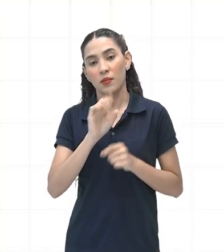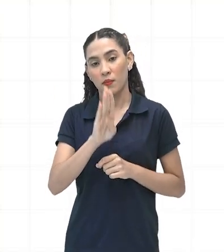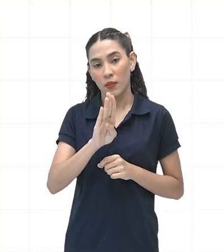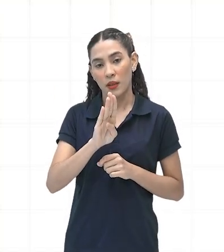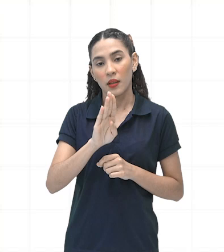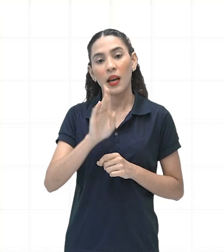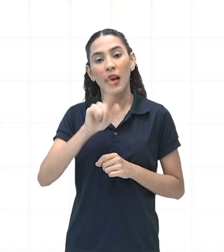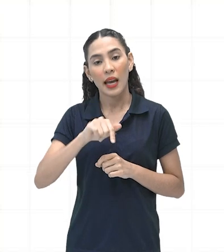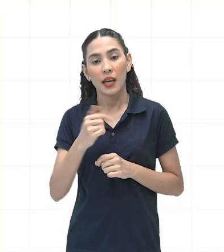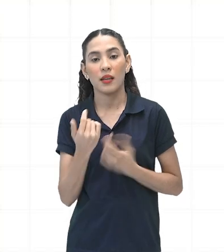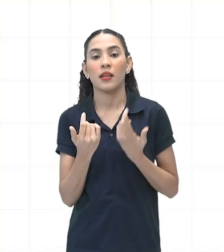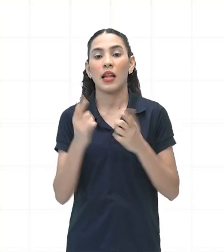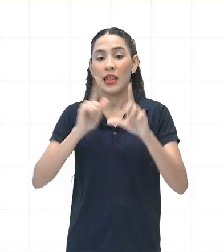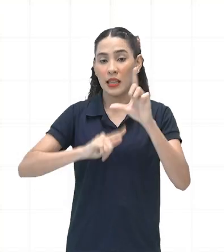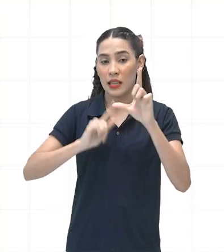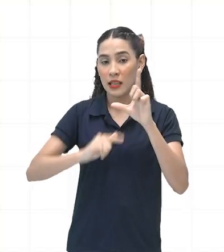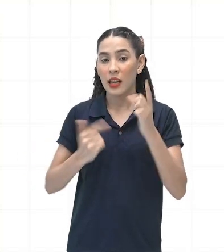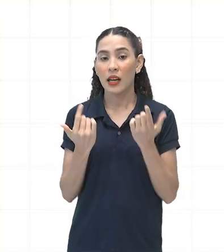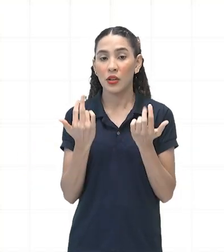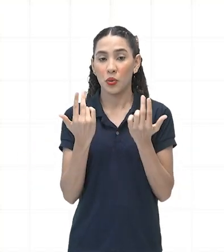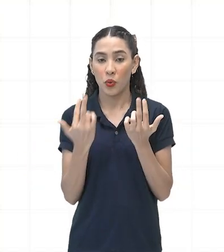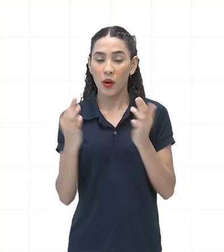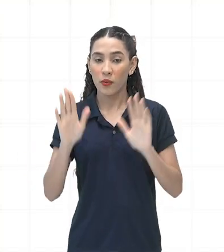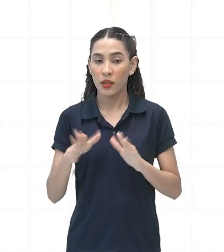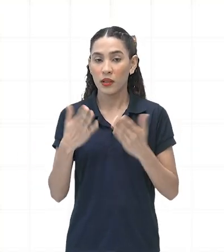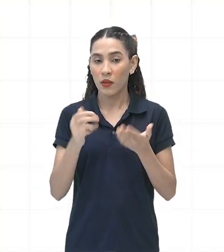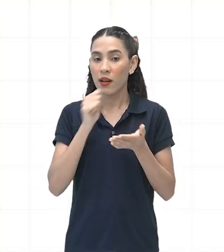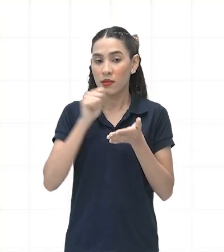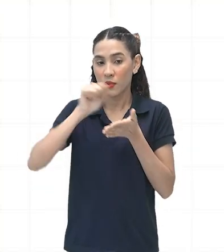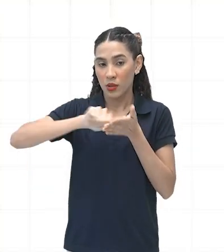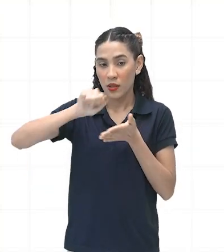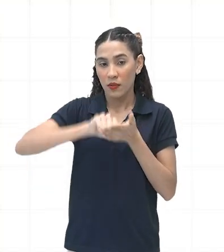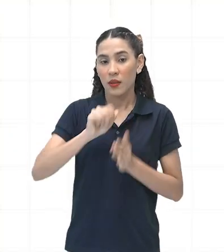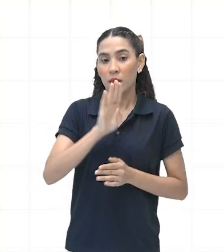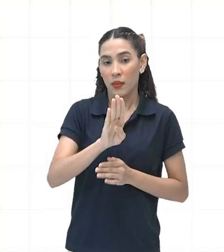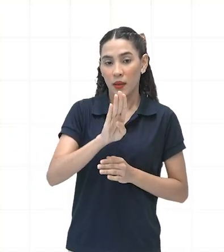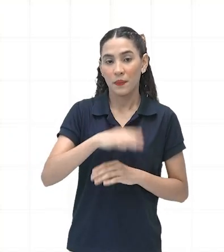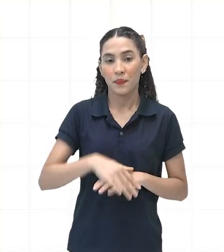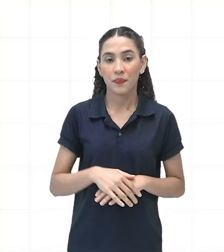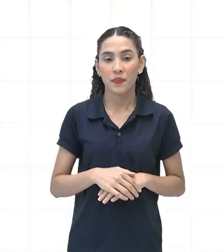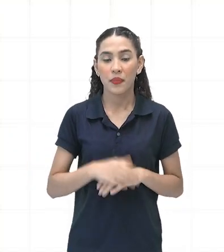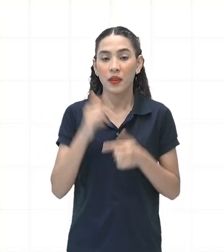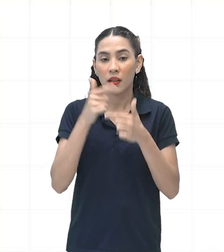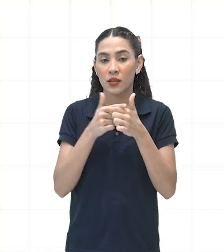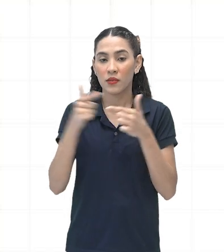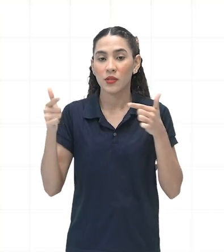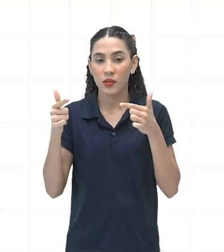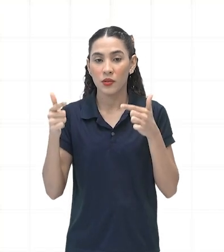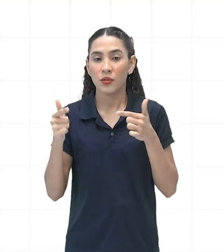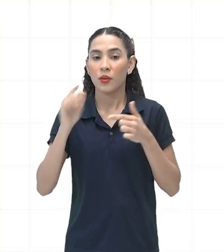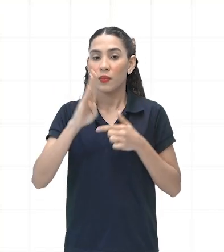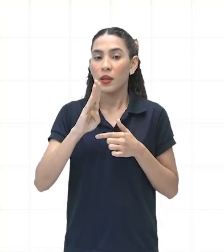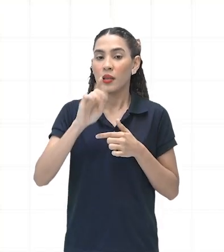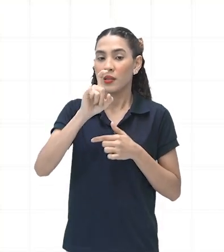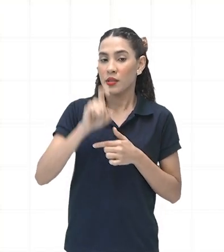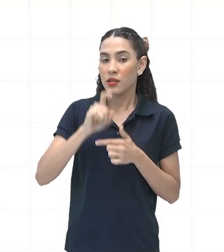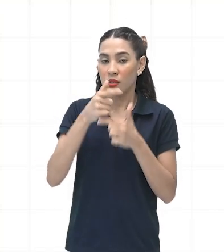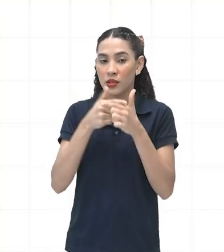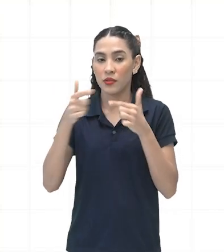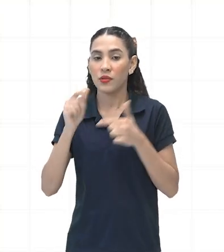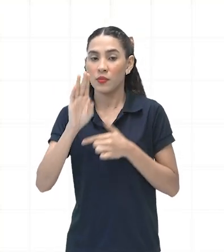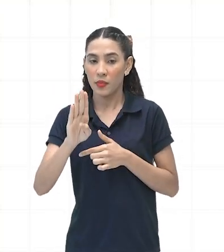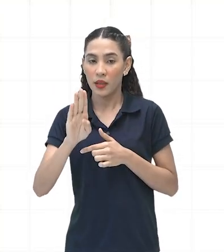é um fator comum, certo? Então, vou escrever B, dividindo BX por B, vai